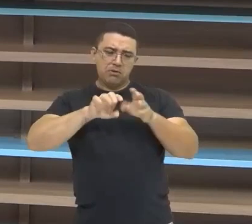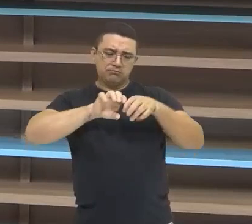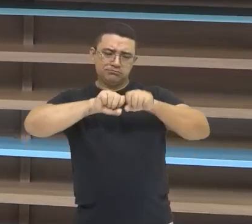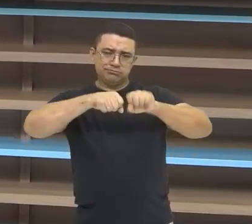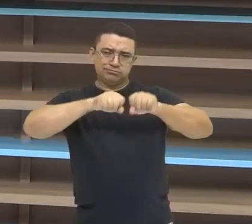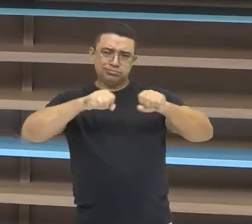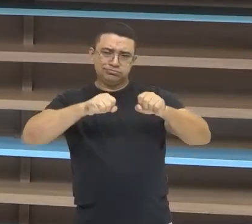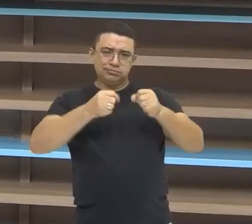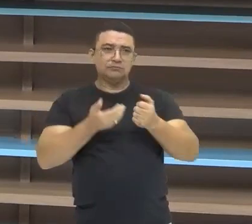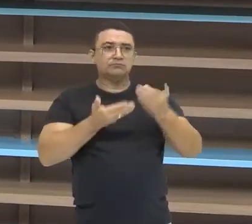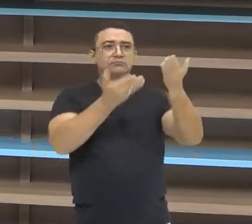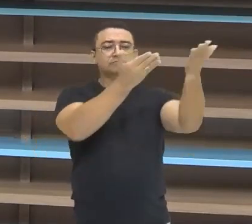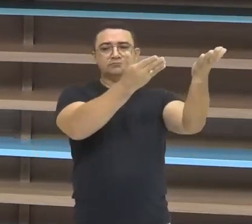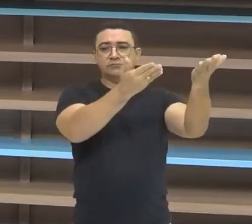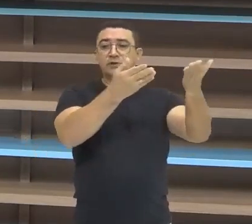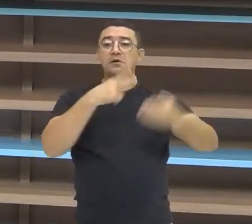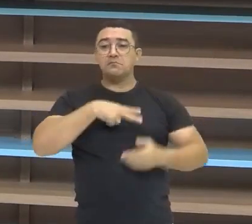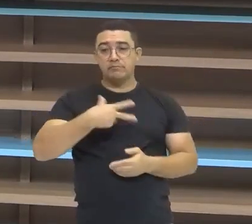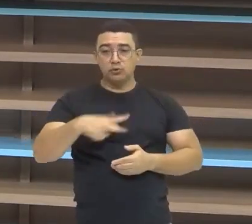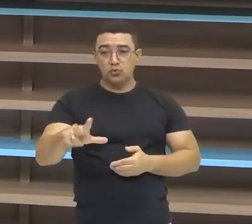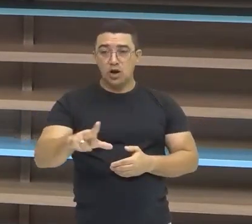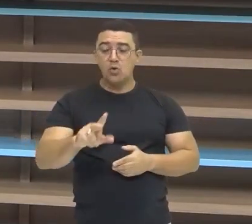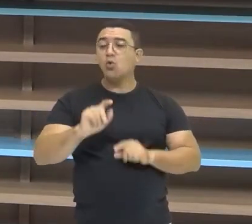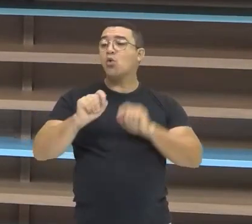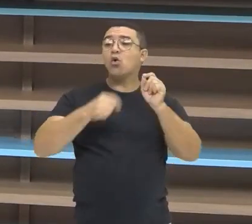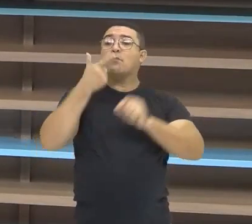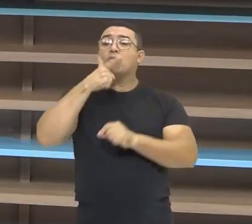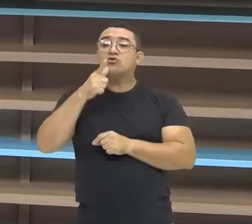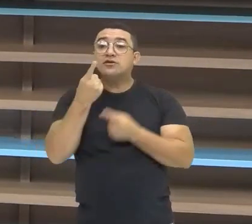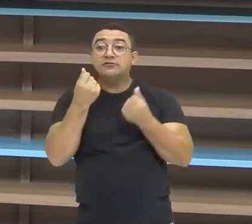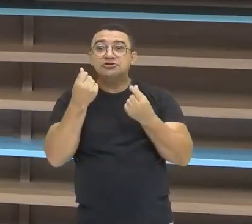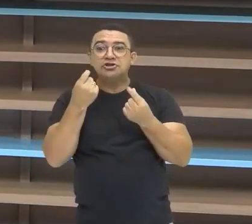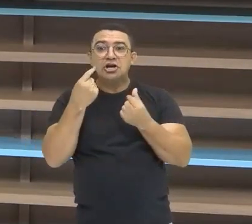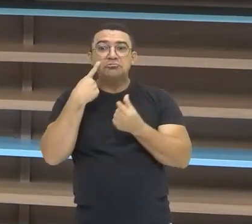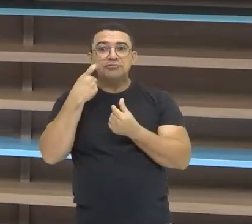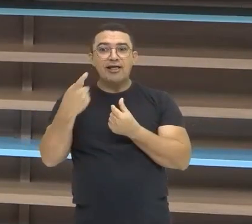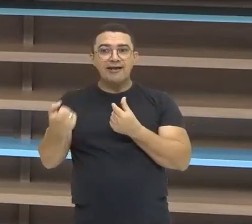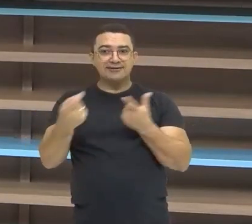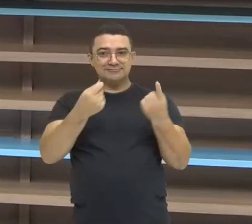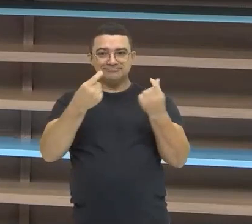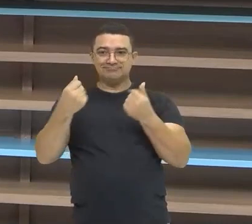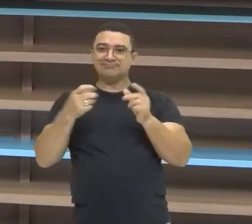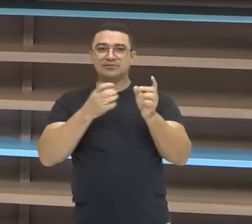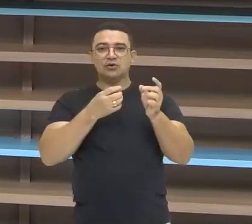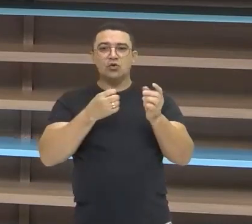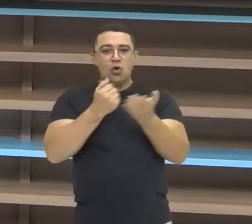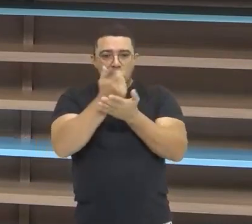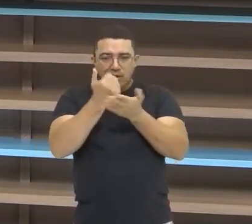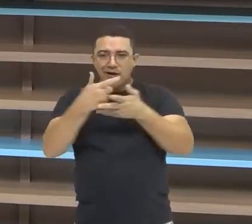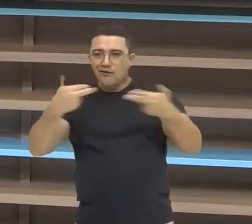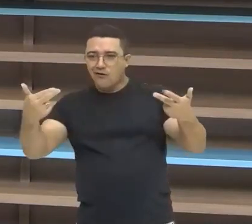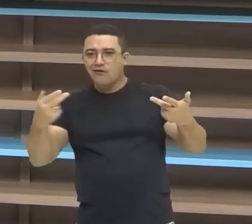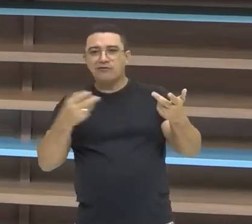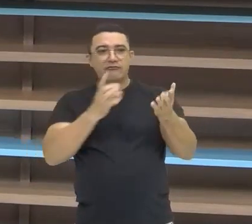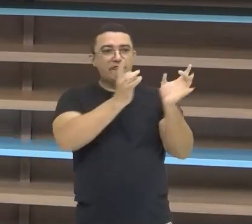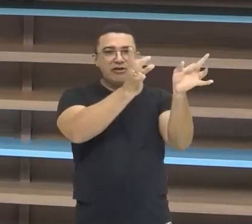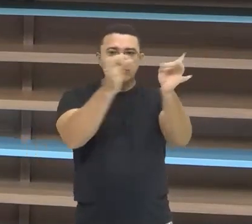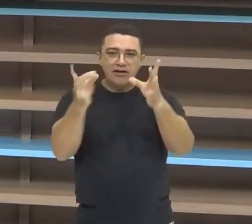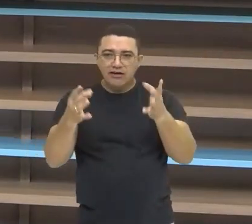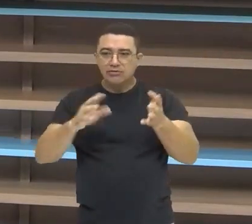de lucro, né? Dos recursos naturais que a terra poderia oferecer e que